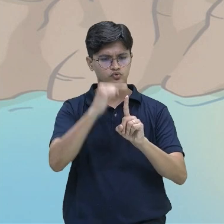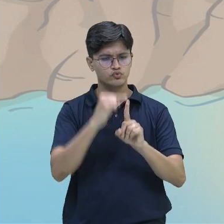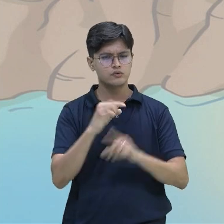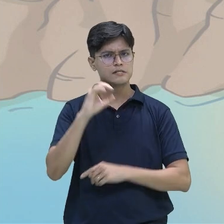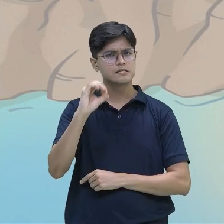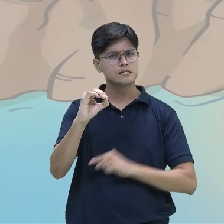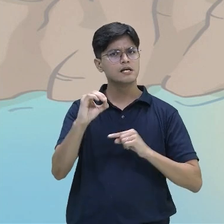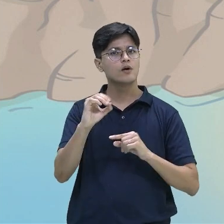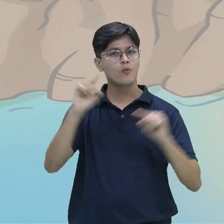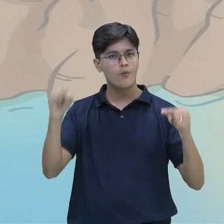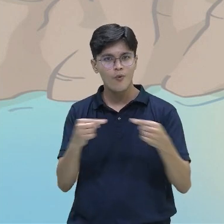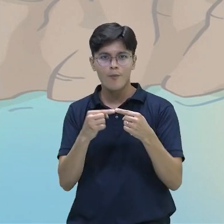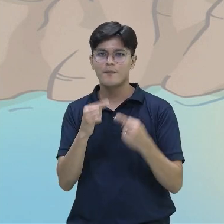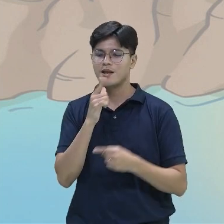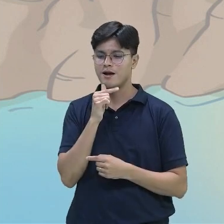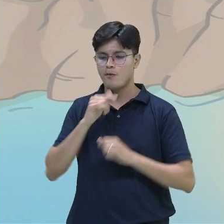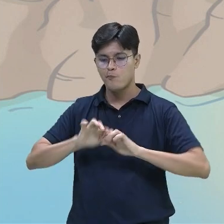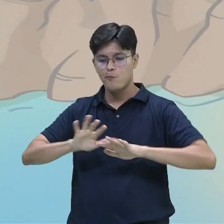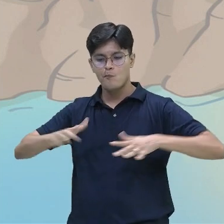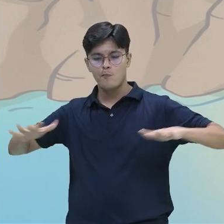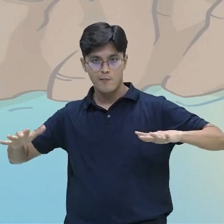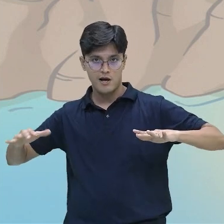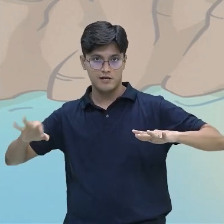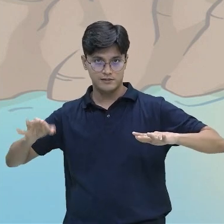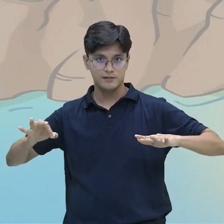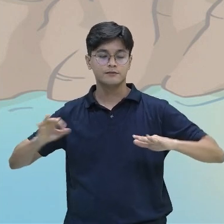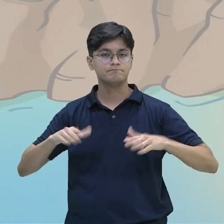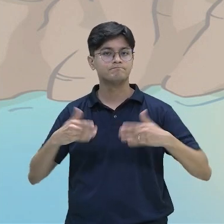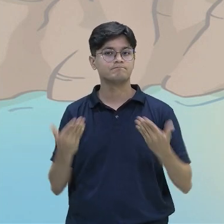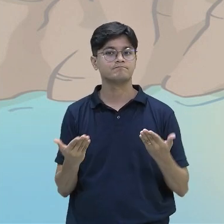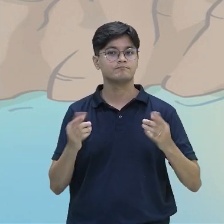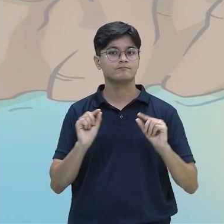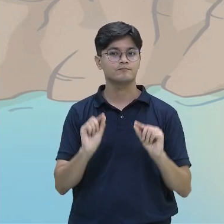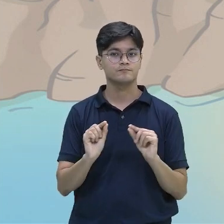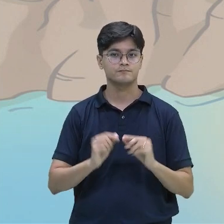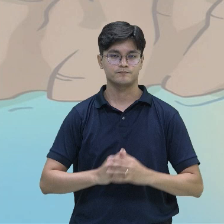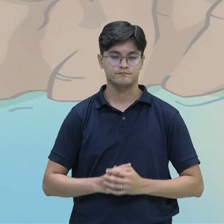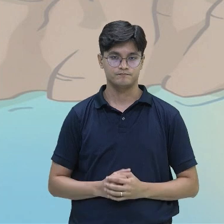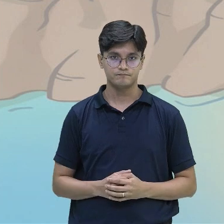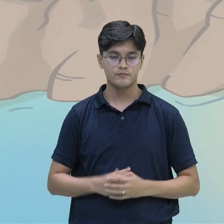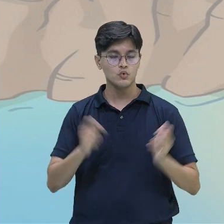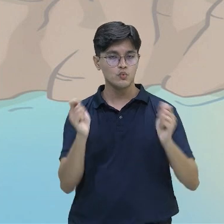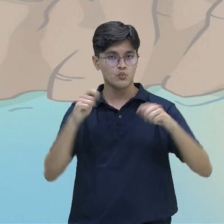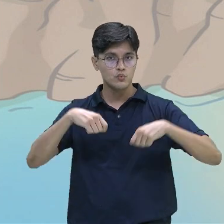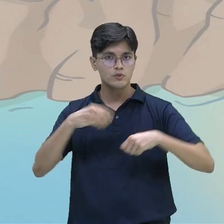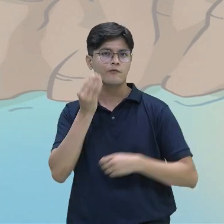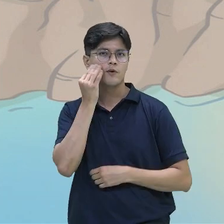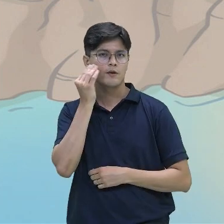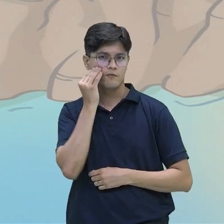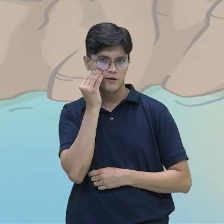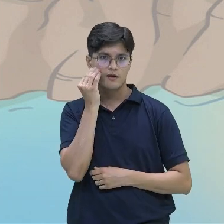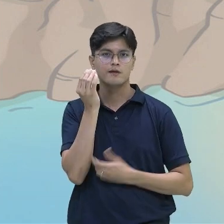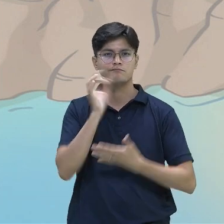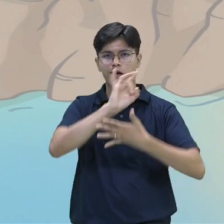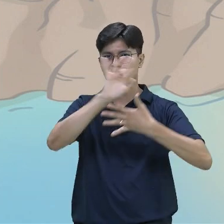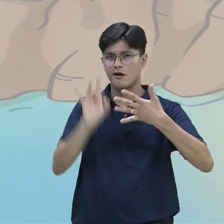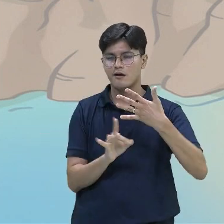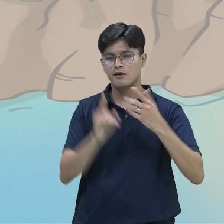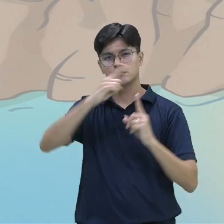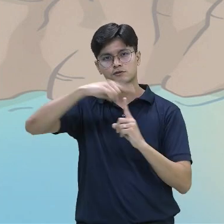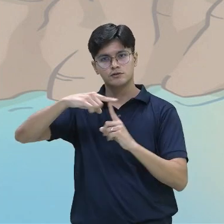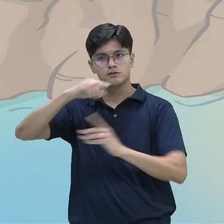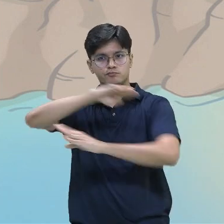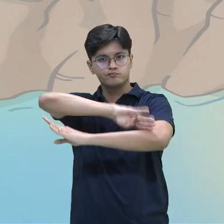tá bom? Uma altitude sempre 0. E aí você vai verificando cada uma das formas de relevo, a